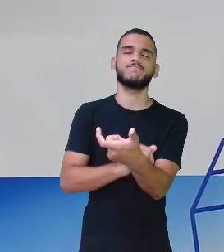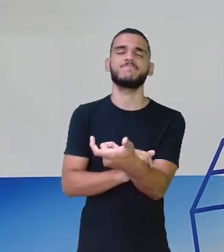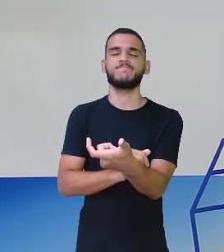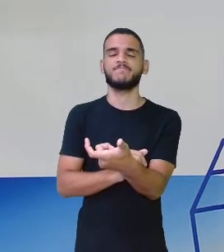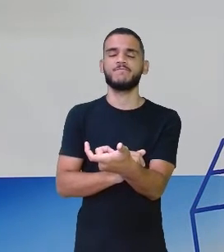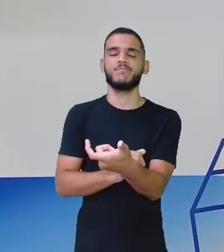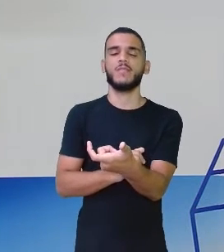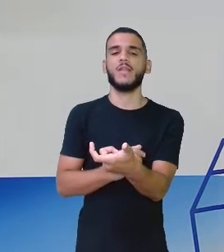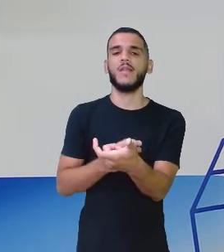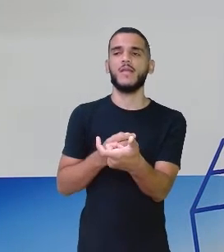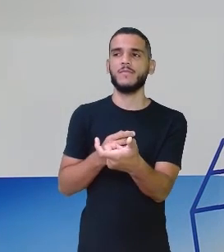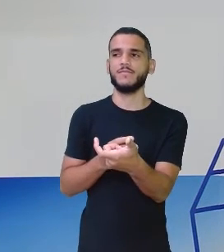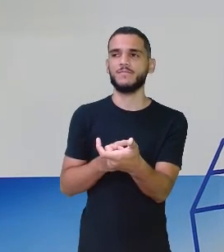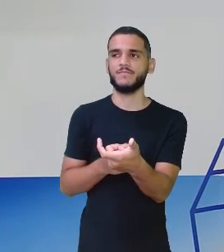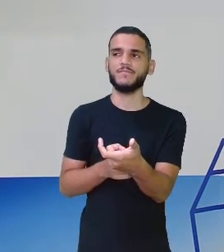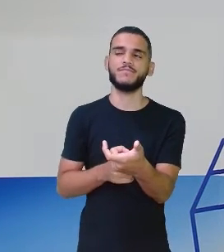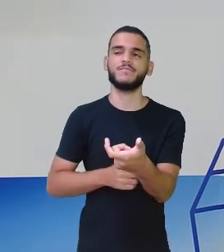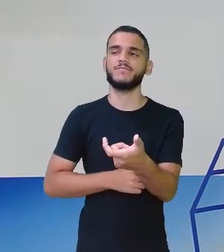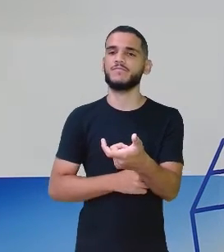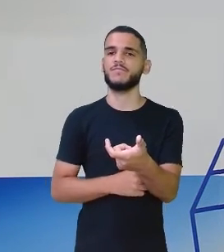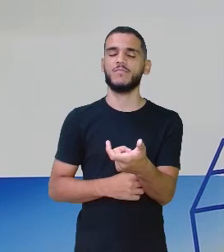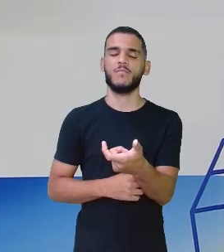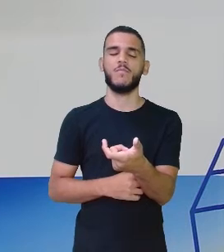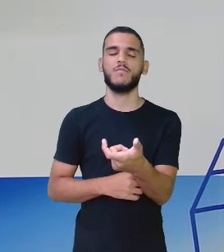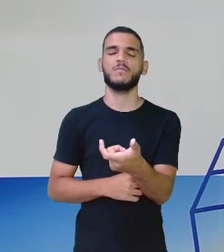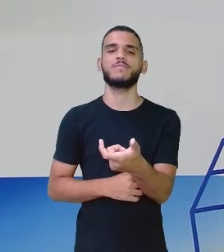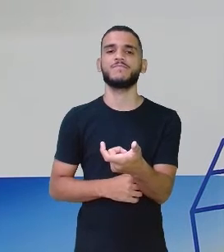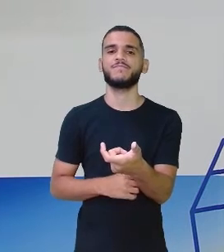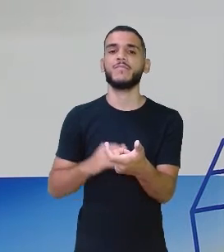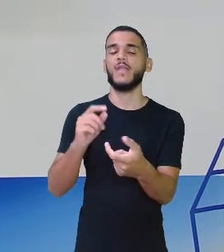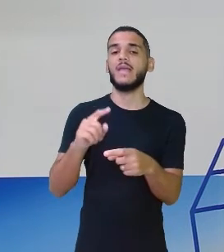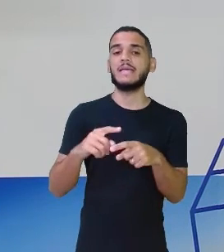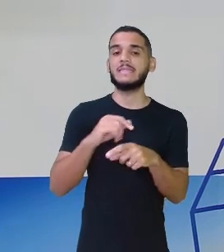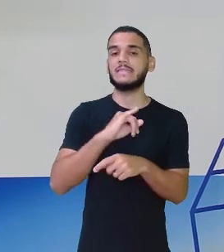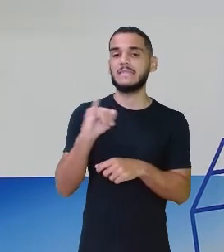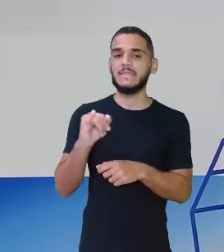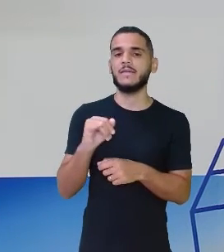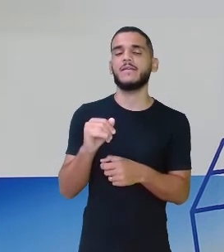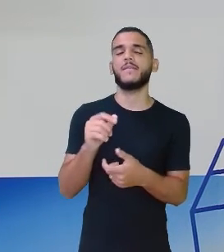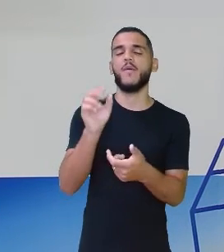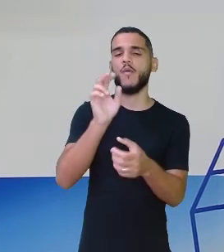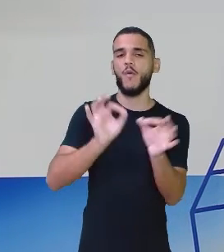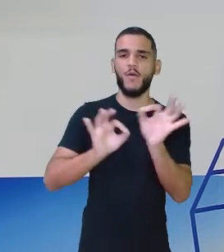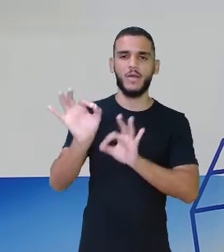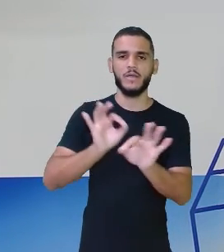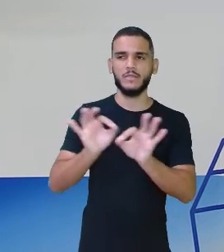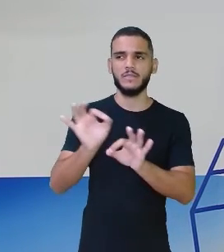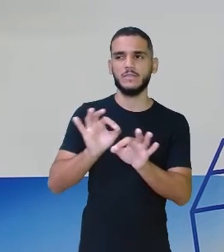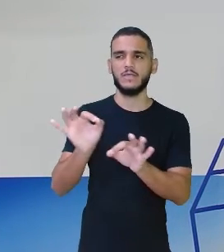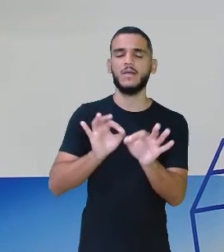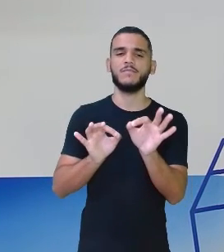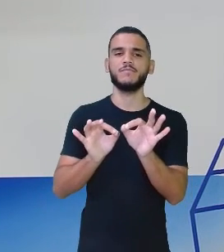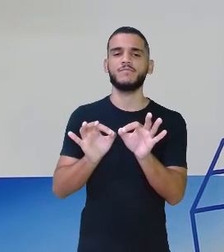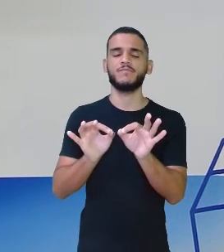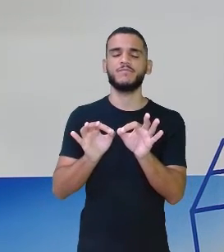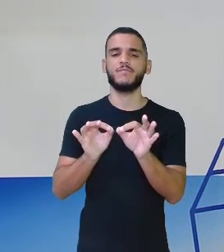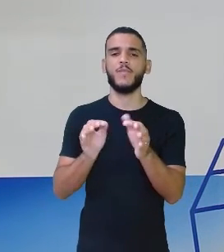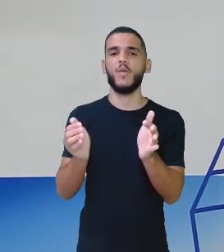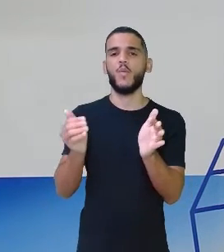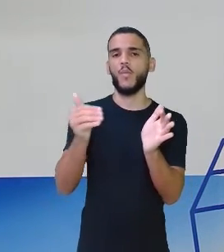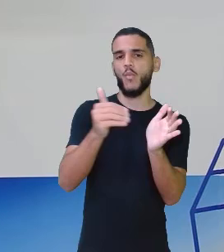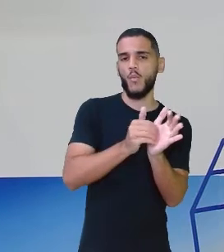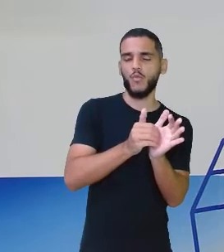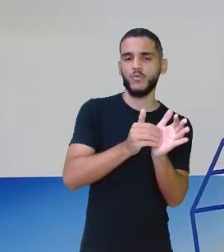digo é se eu ler a palavra normal. Mas, se eu for fazer a contagem, se a gente utilizar do último para